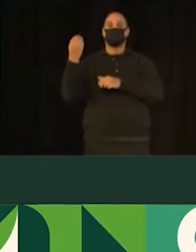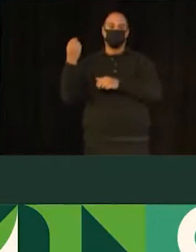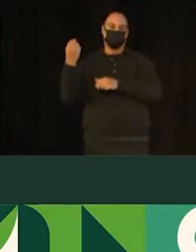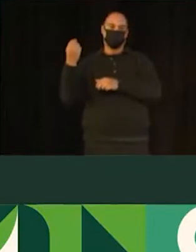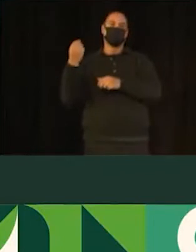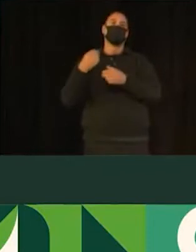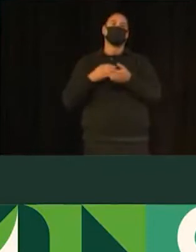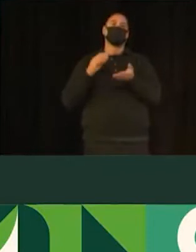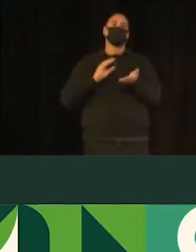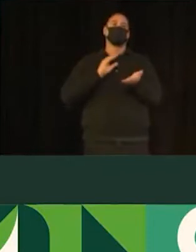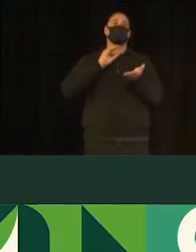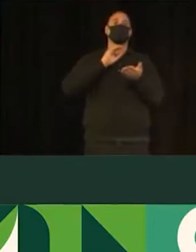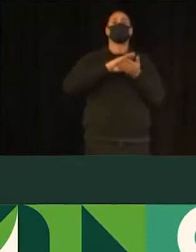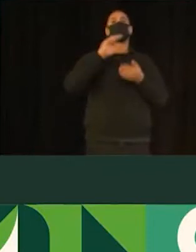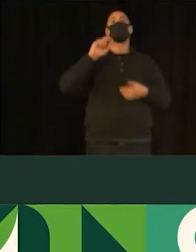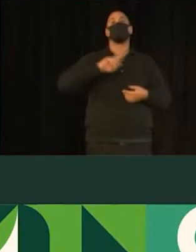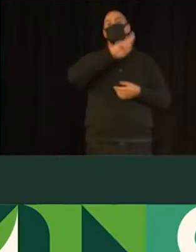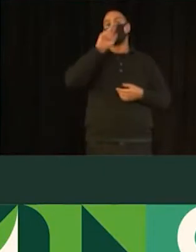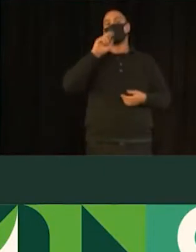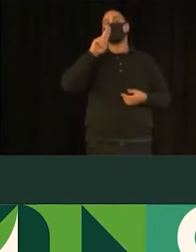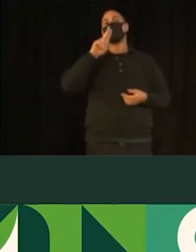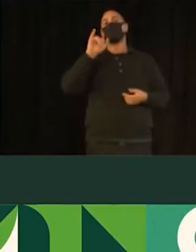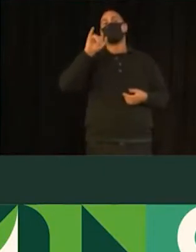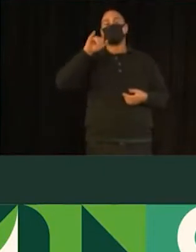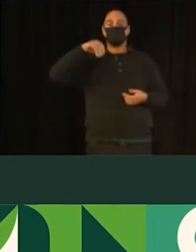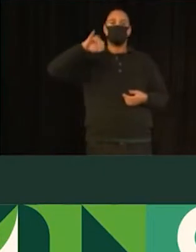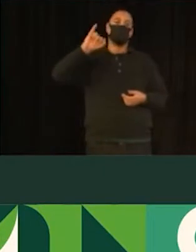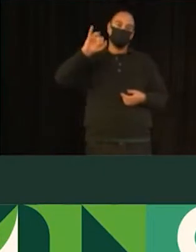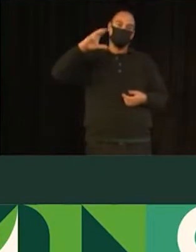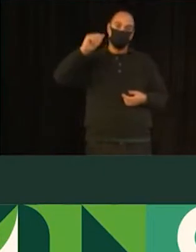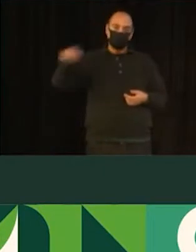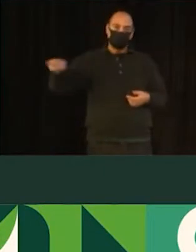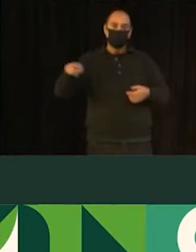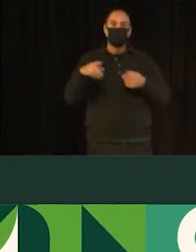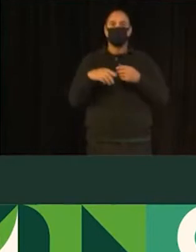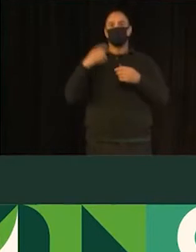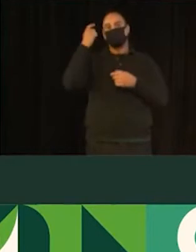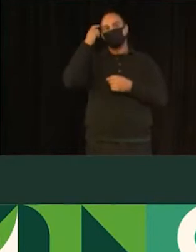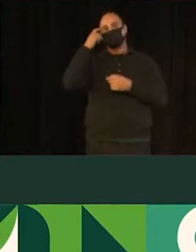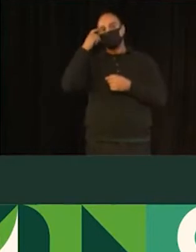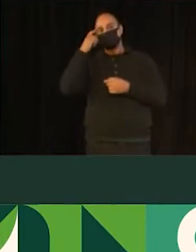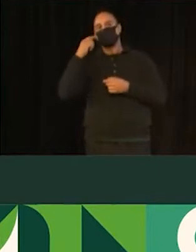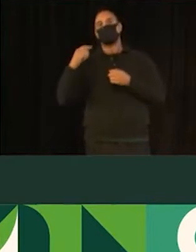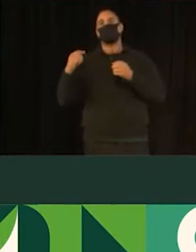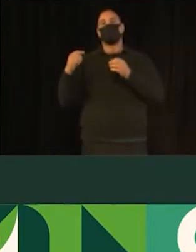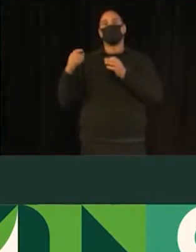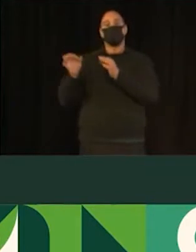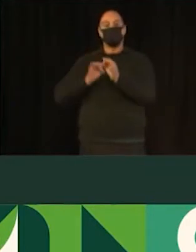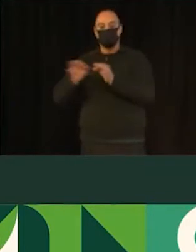de orçamento geral da União para se custear todo o pacote tecnológico, todos os